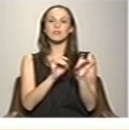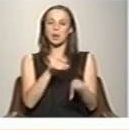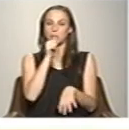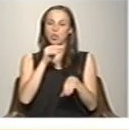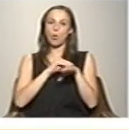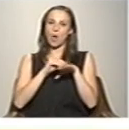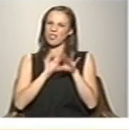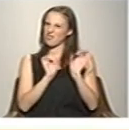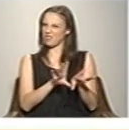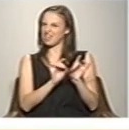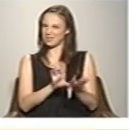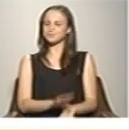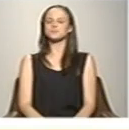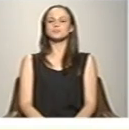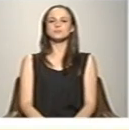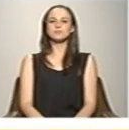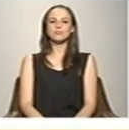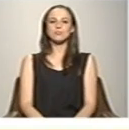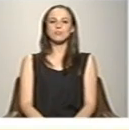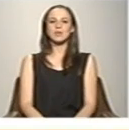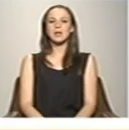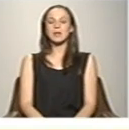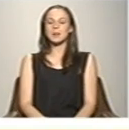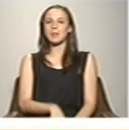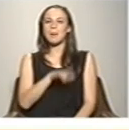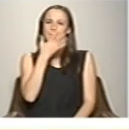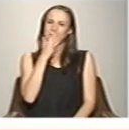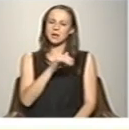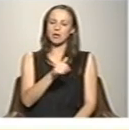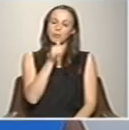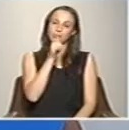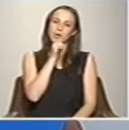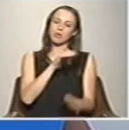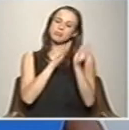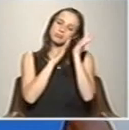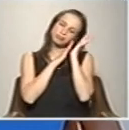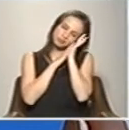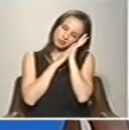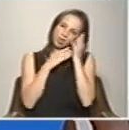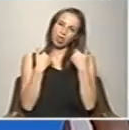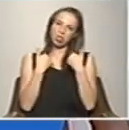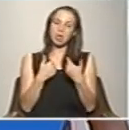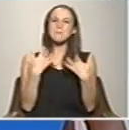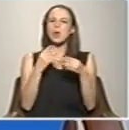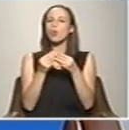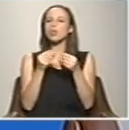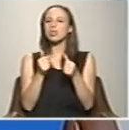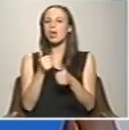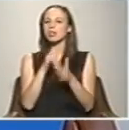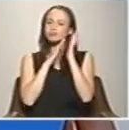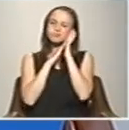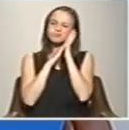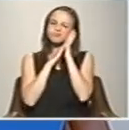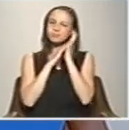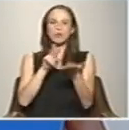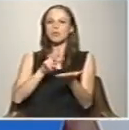bebidas com álcool. Ou seja, podem dar-nos a ideia de que adormecemos melhor, porque temos aquele relaxo a seguir a mas a qualidade a beber do sono um realmente de não vinho, é a mesma.